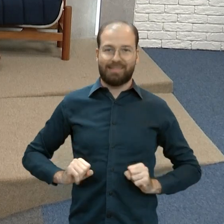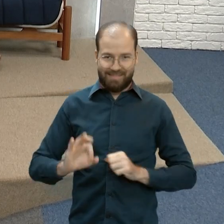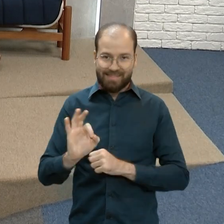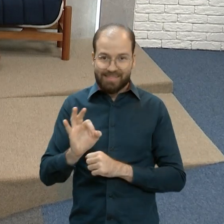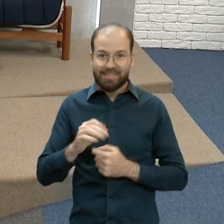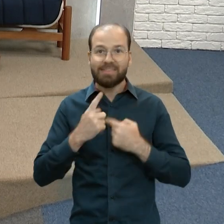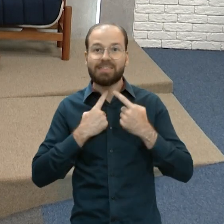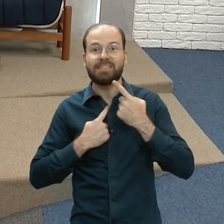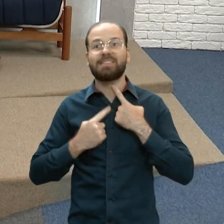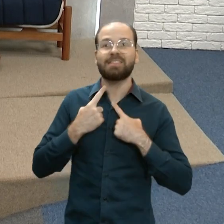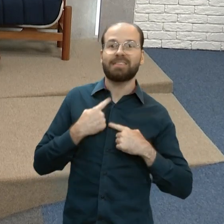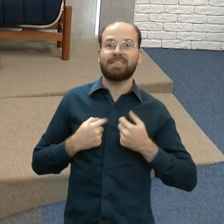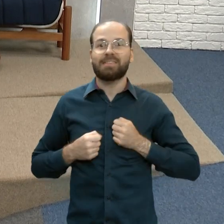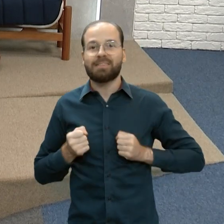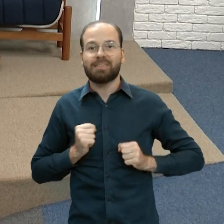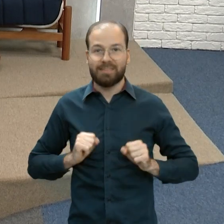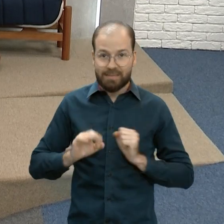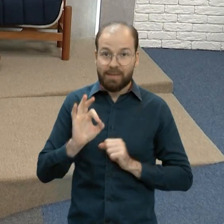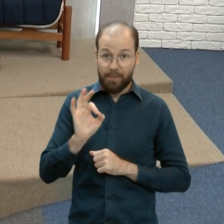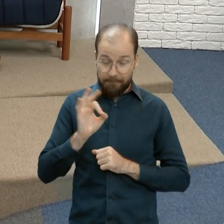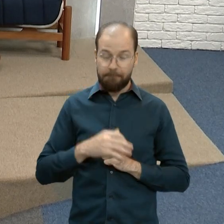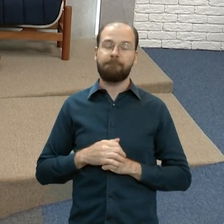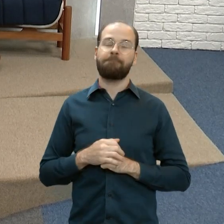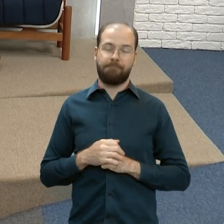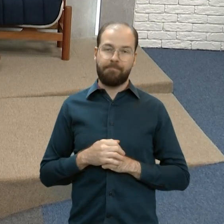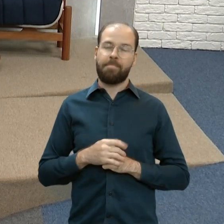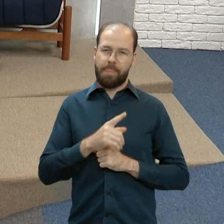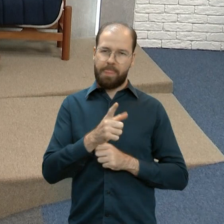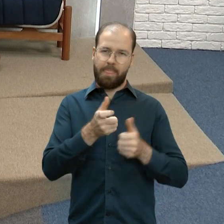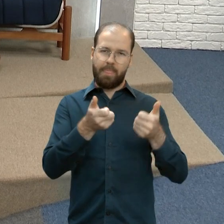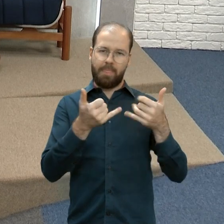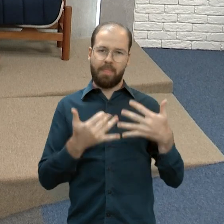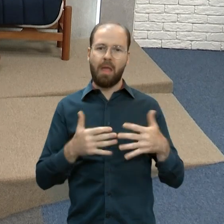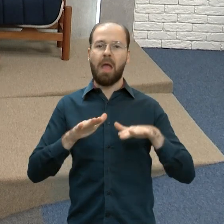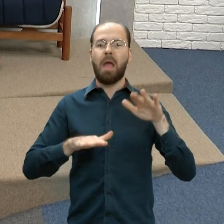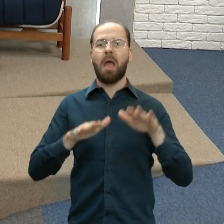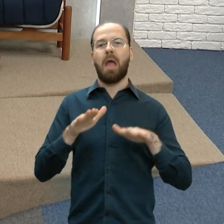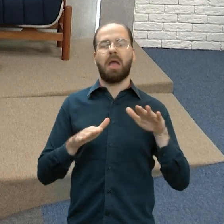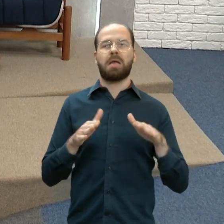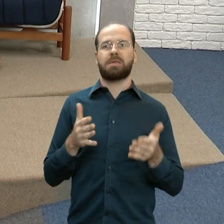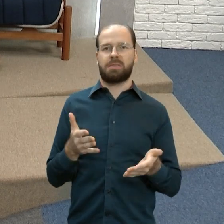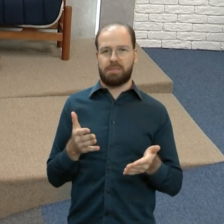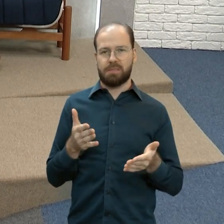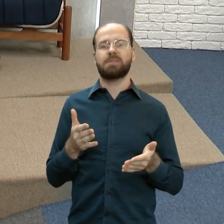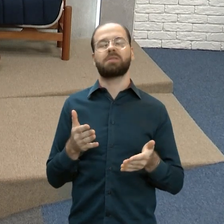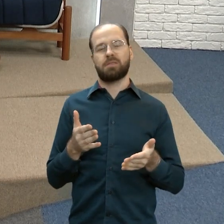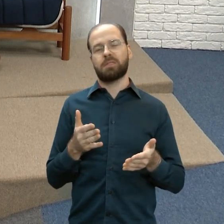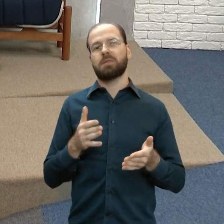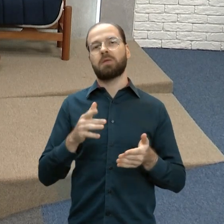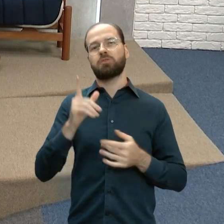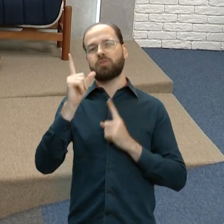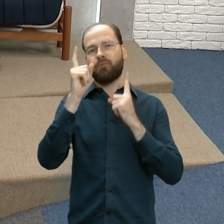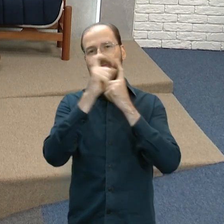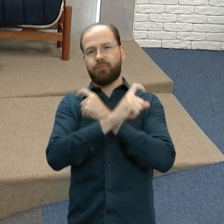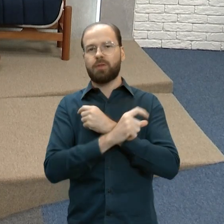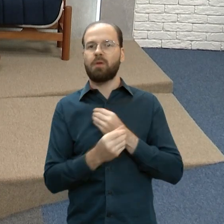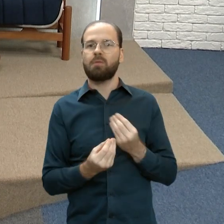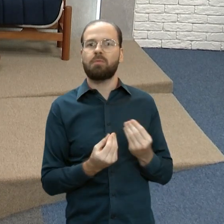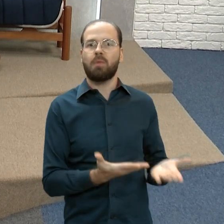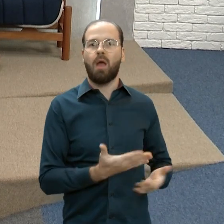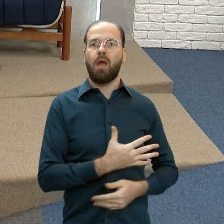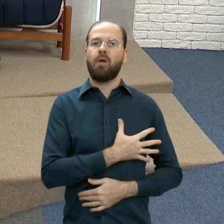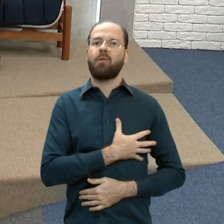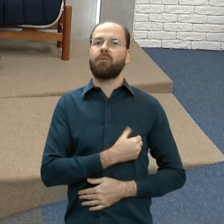anseios. E muitas vezes, como a senhora estava dizendo, não é possível propiciar a essa criança, a esse